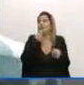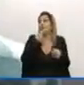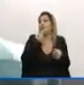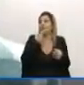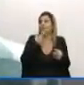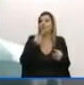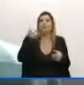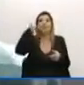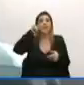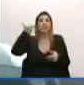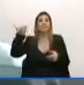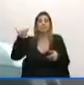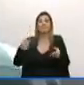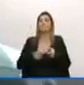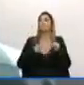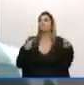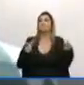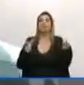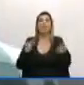evitar realmente nessa questão da doença